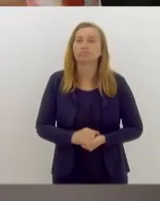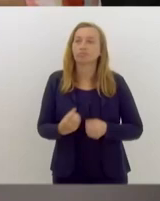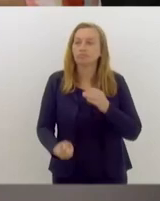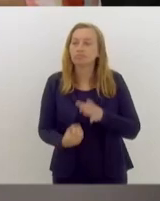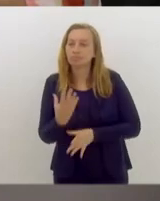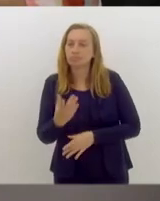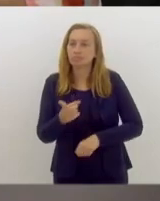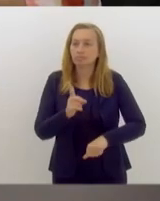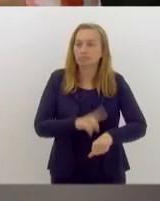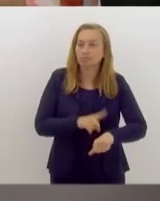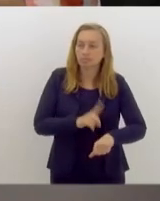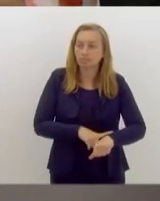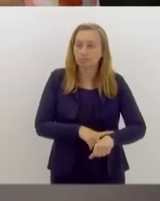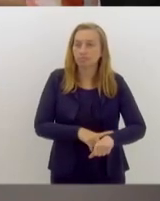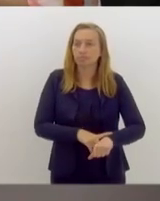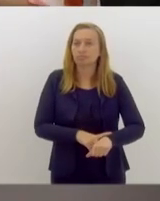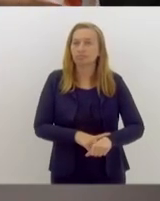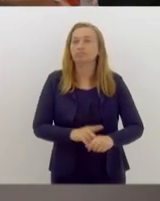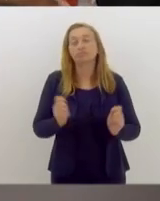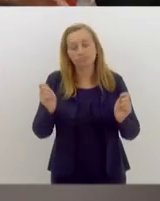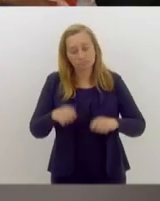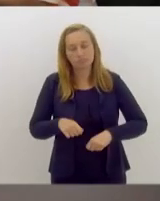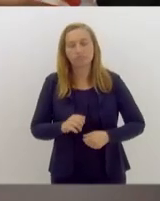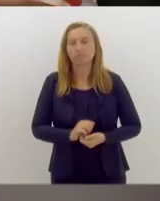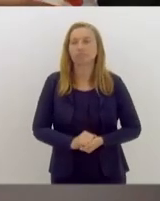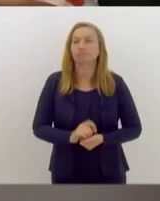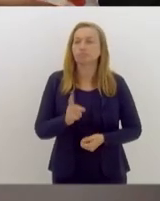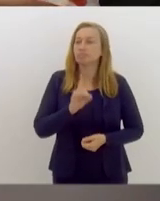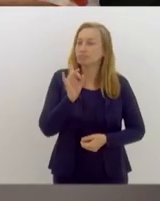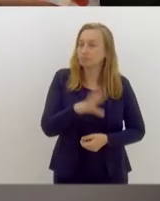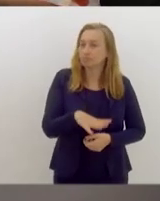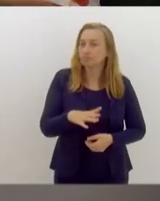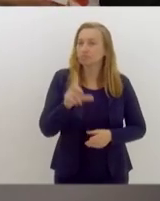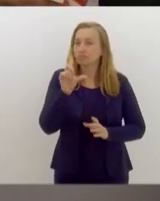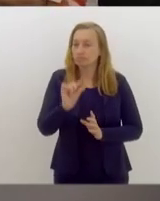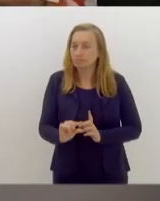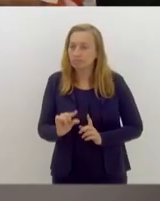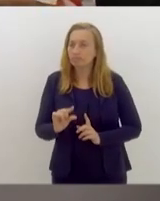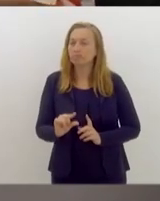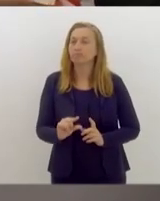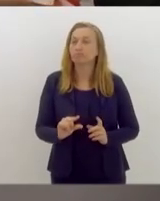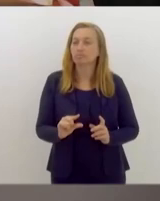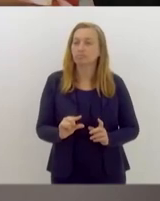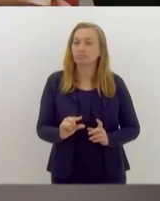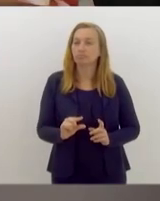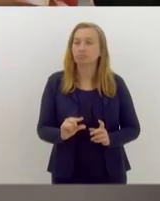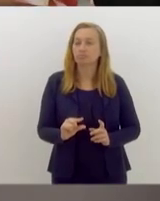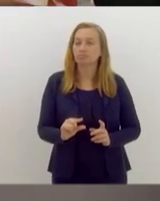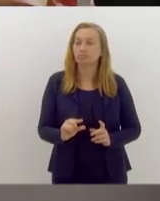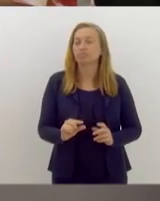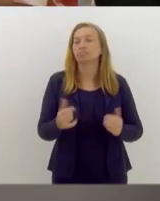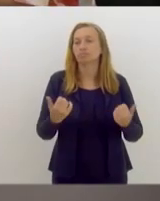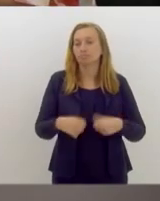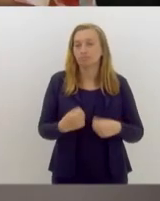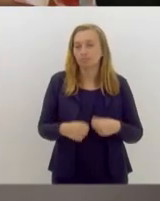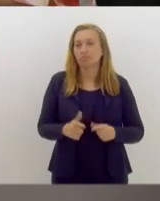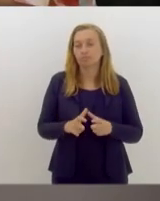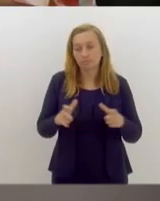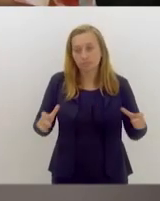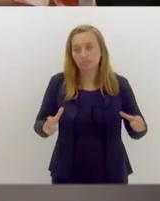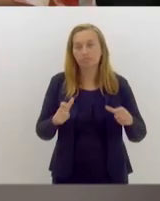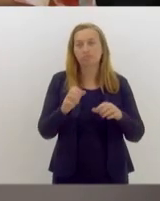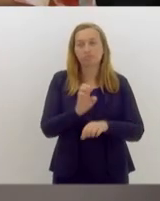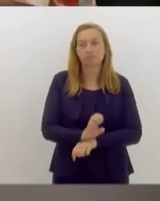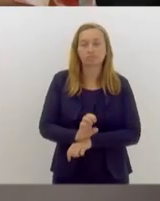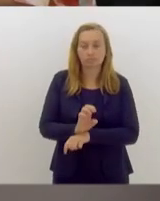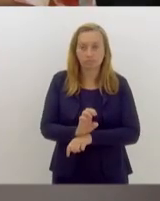carga horária, que vai possibilitar não só a redução das carências, que é enorme na rede estadual, né, o